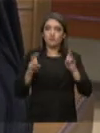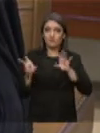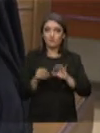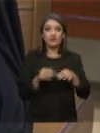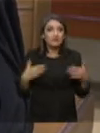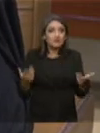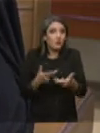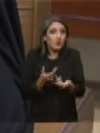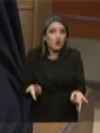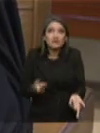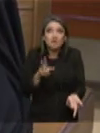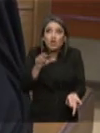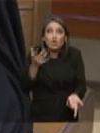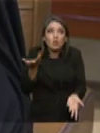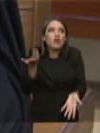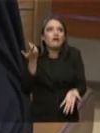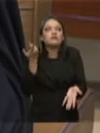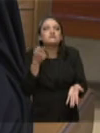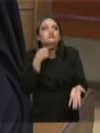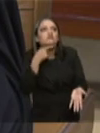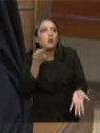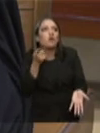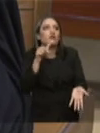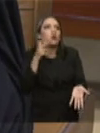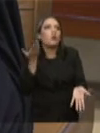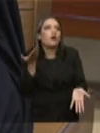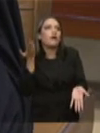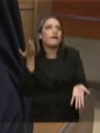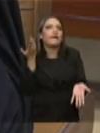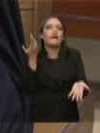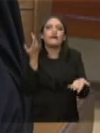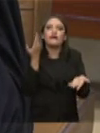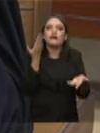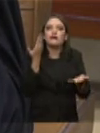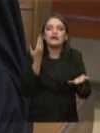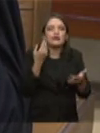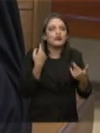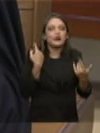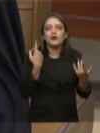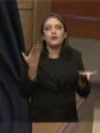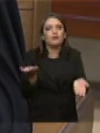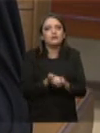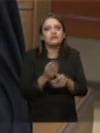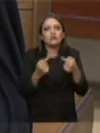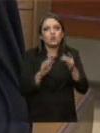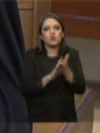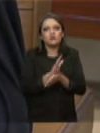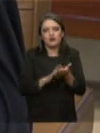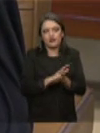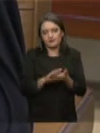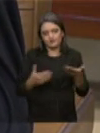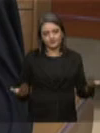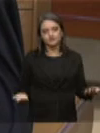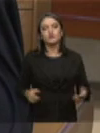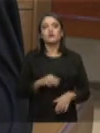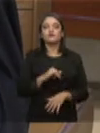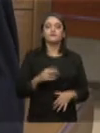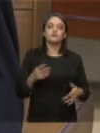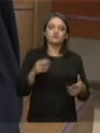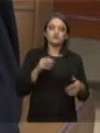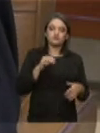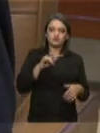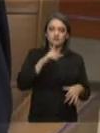questionado, de exação alcançada pela decisão declaratória, cujo fato gerador tenha ocorrido posteriormente à data de publicação